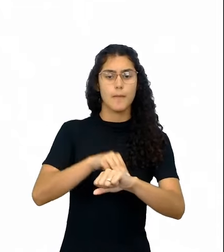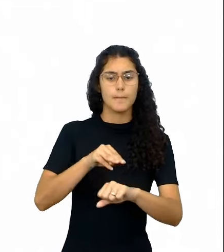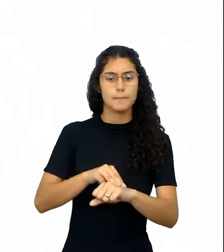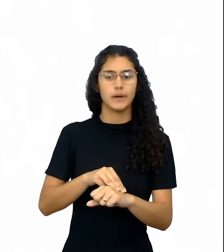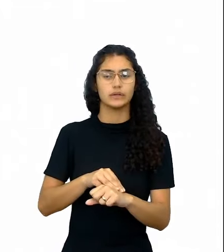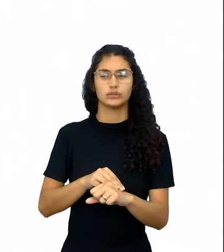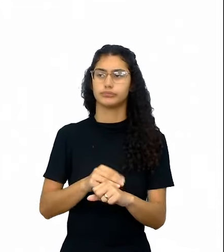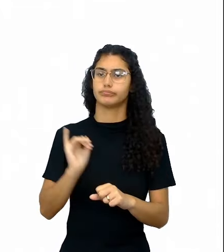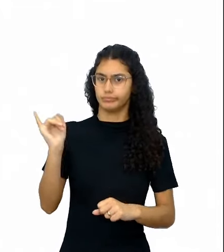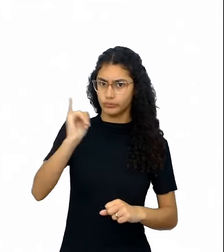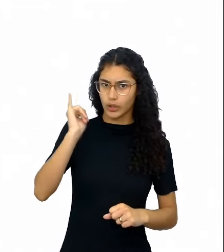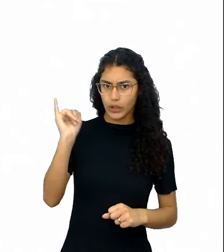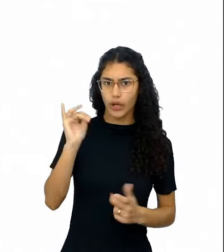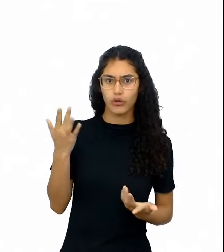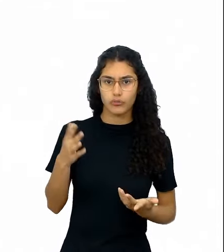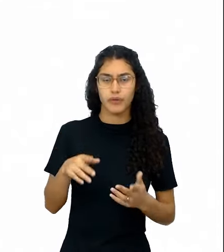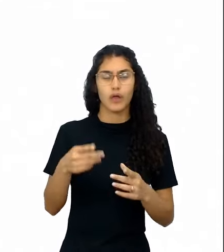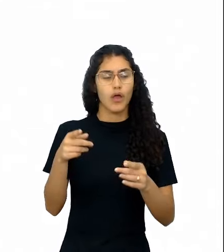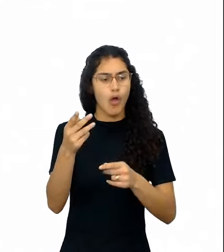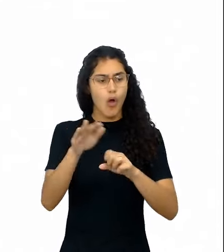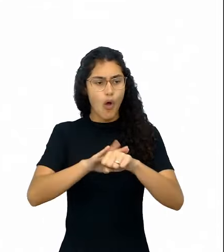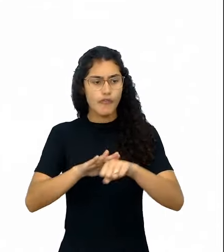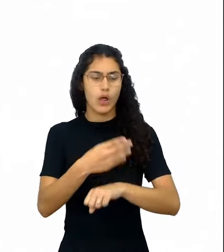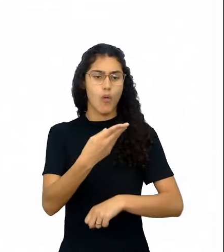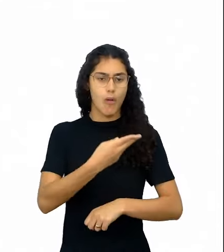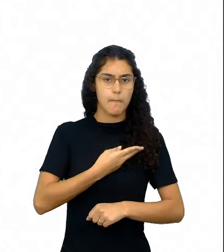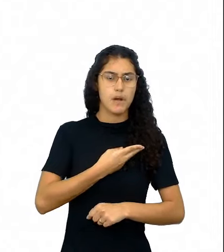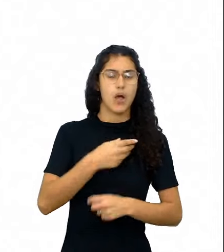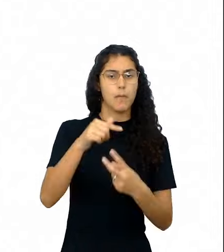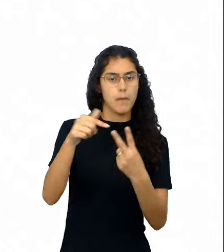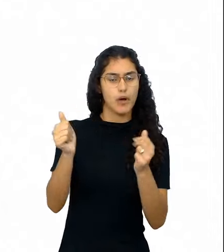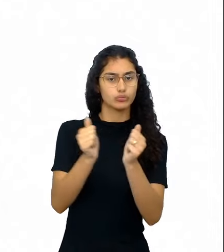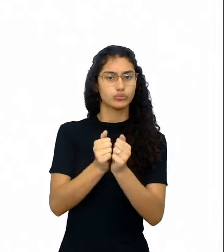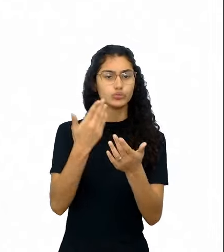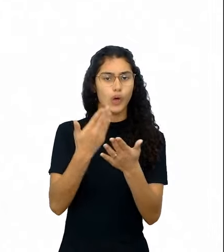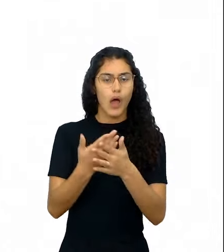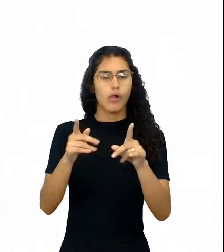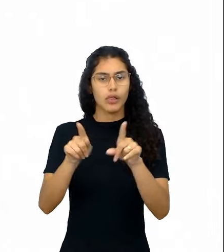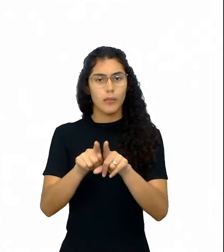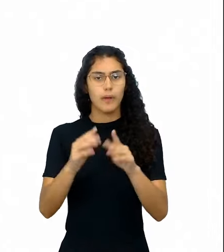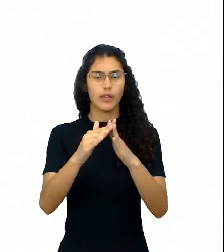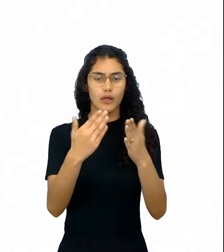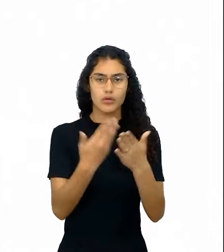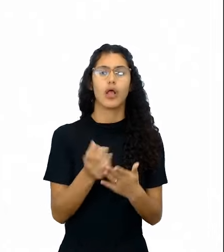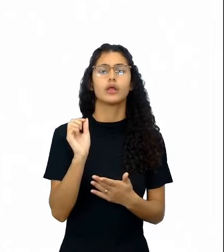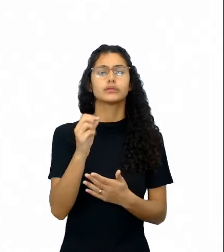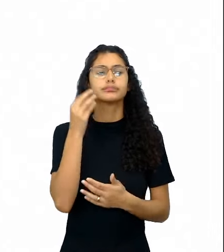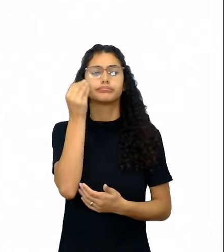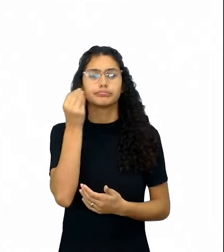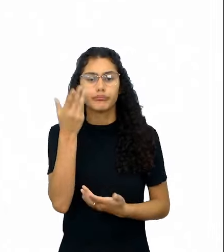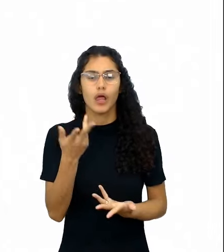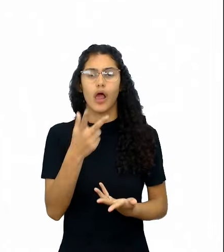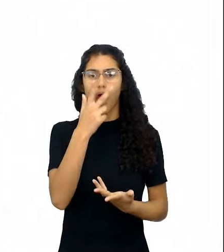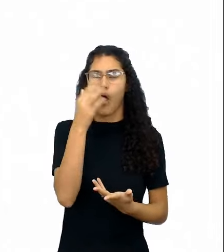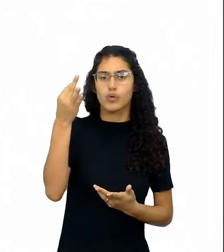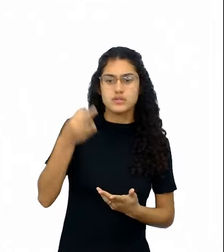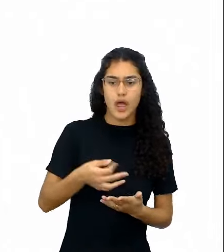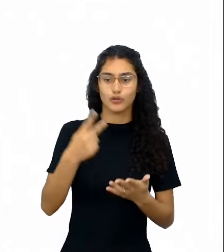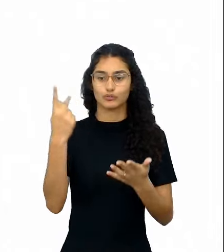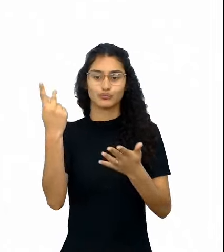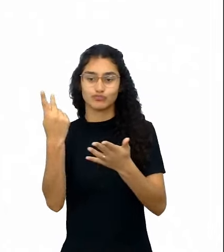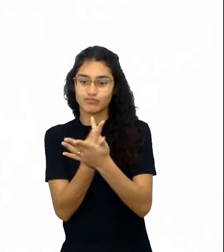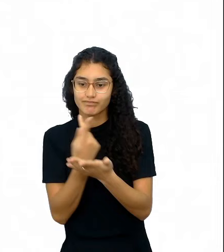fervilha. Você senta com o seu parceiro, você senta com o seu amigo, que está dando aula ali também. Então, que experiência deu certo, o que não deu